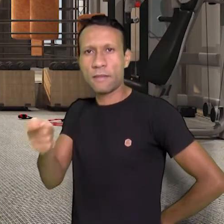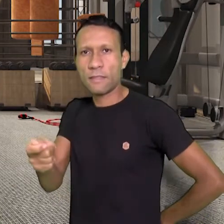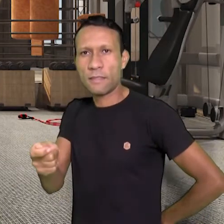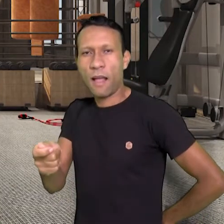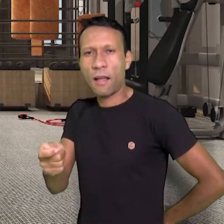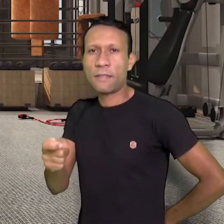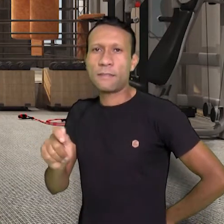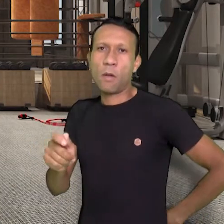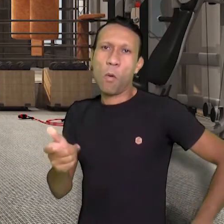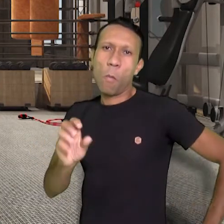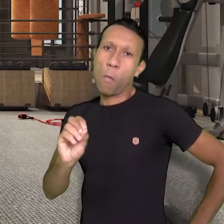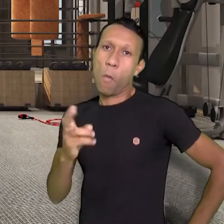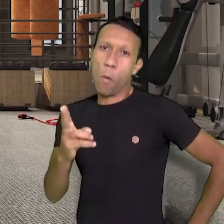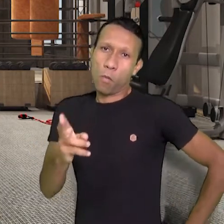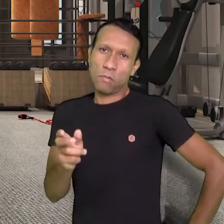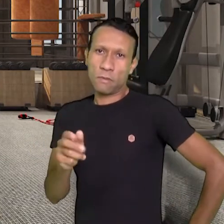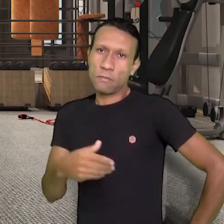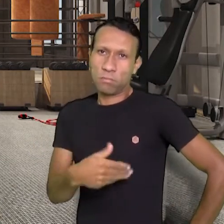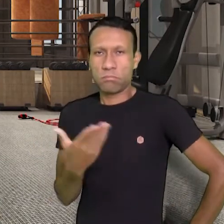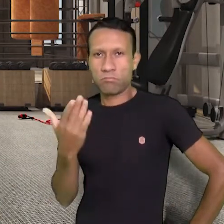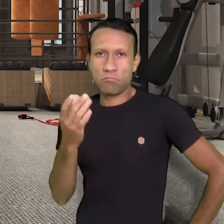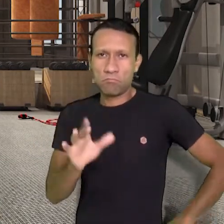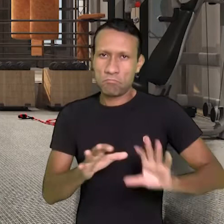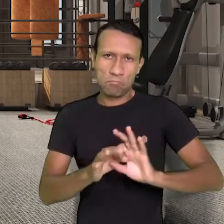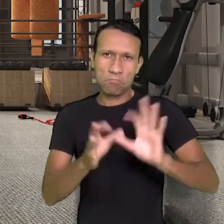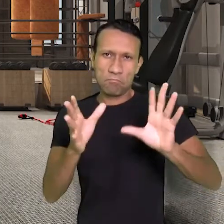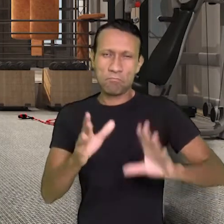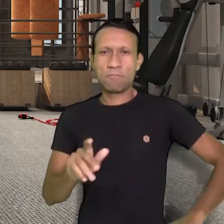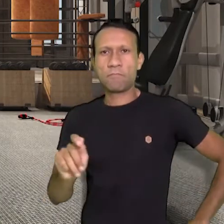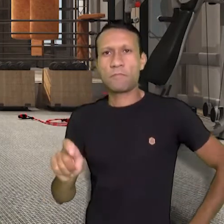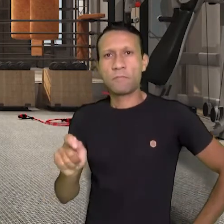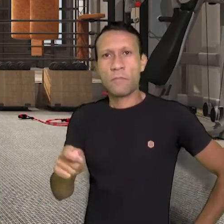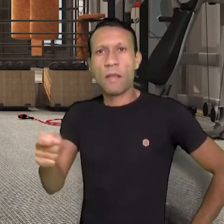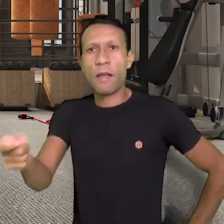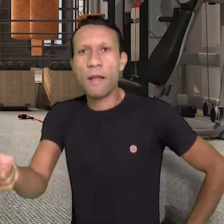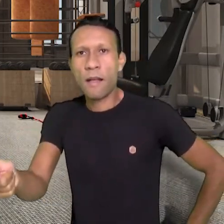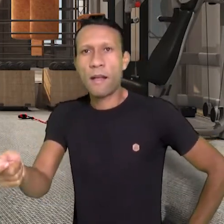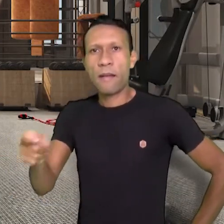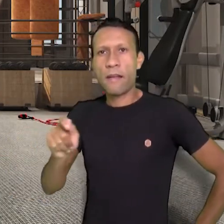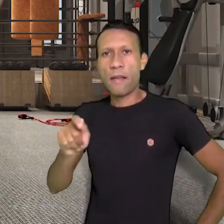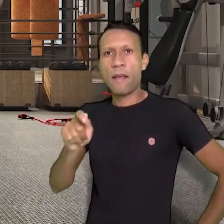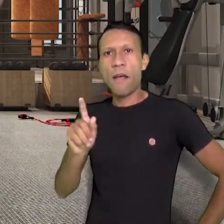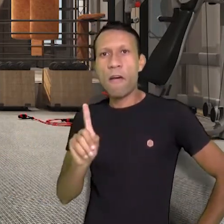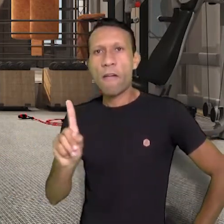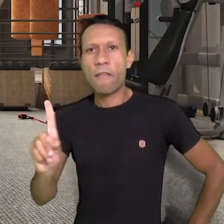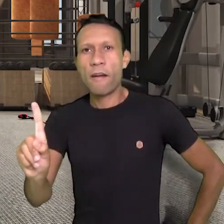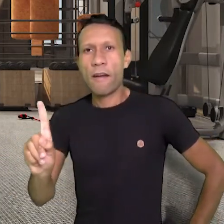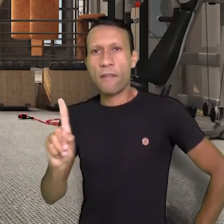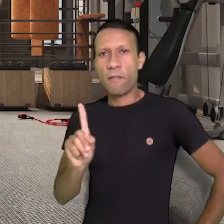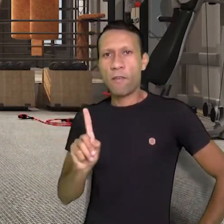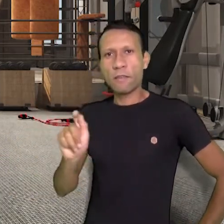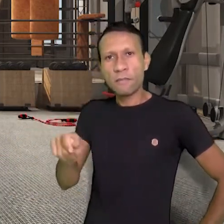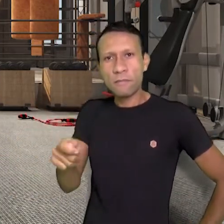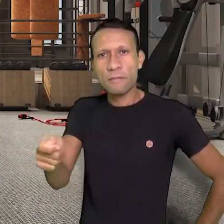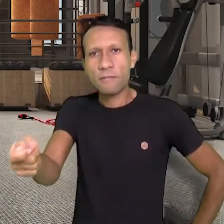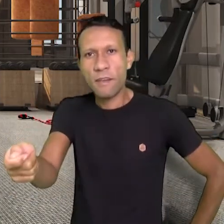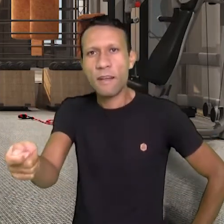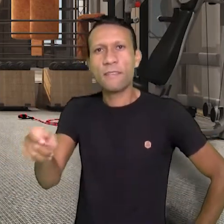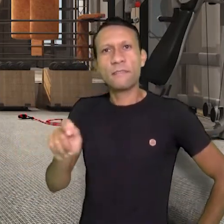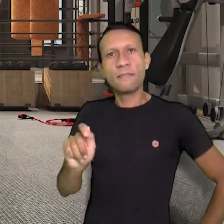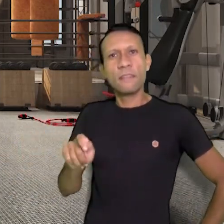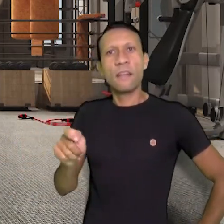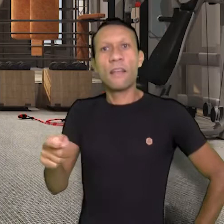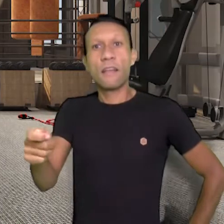ok eu vou utilizar a mão atrás ó vou aqui ó um passo volto dois passos ó e